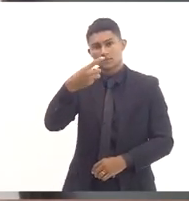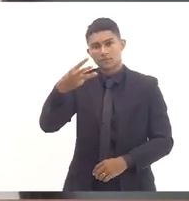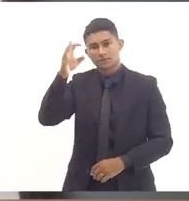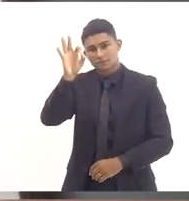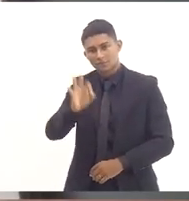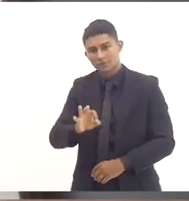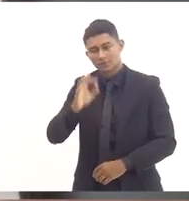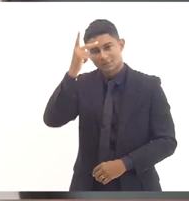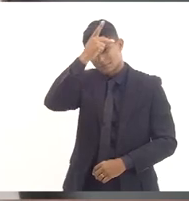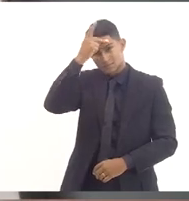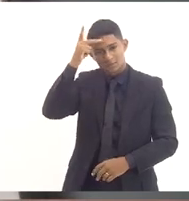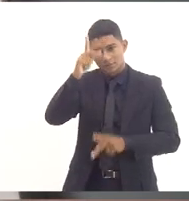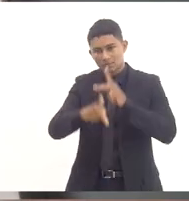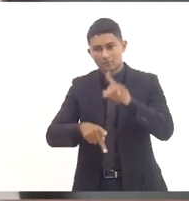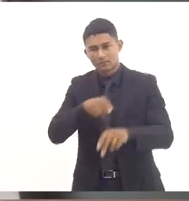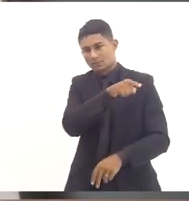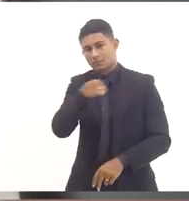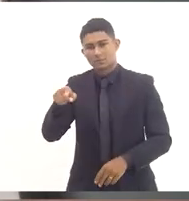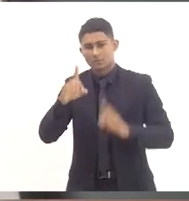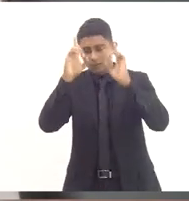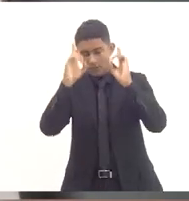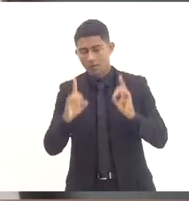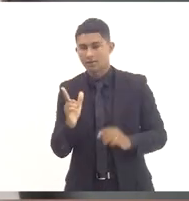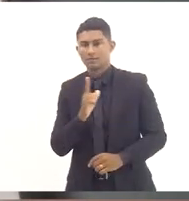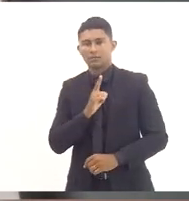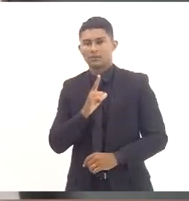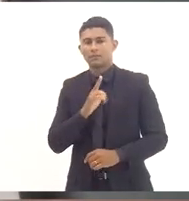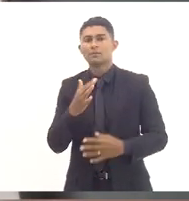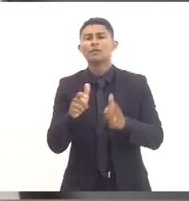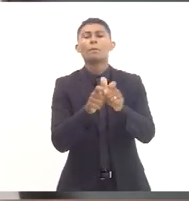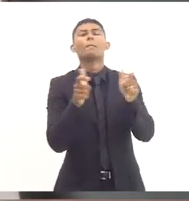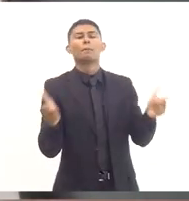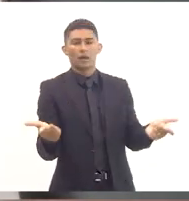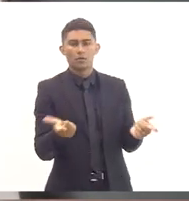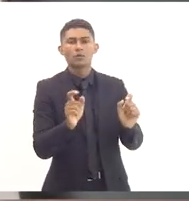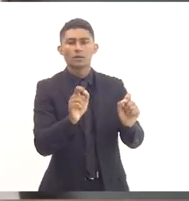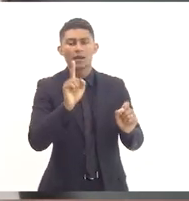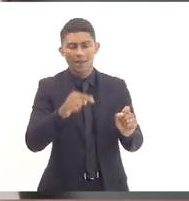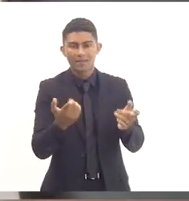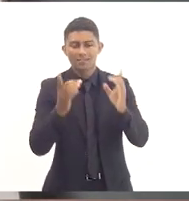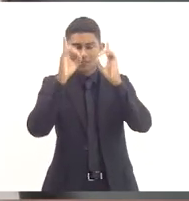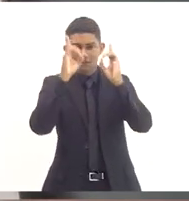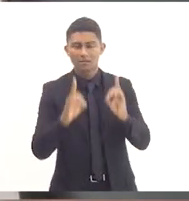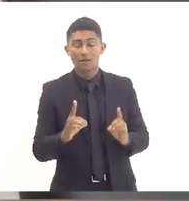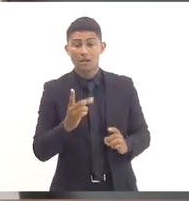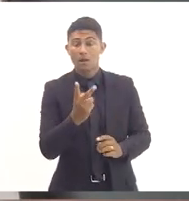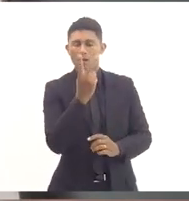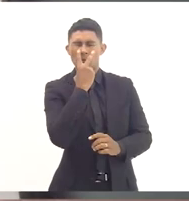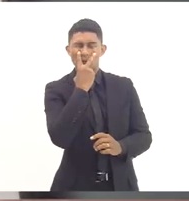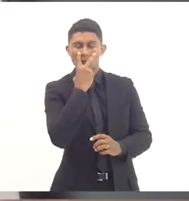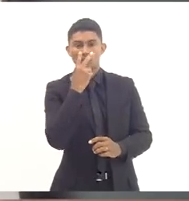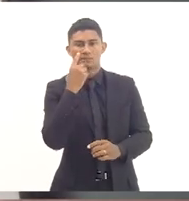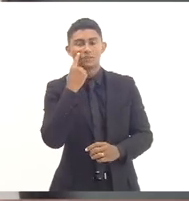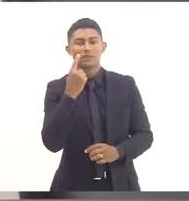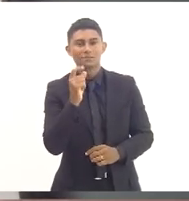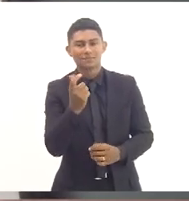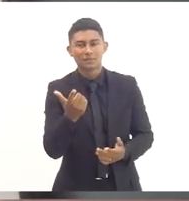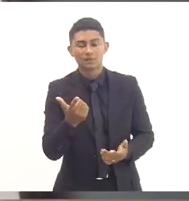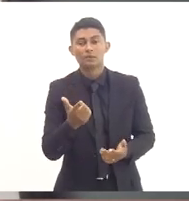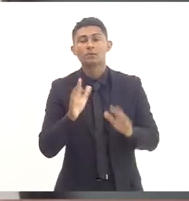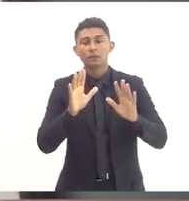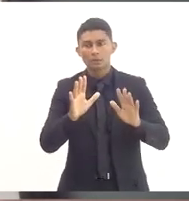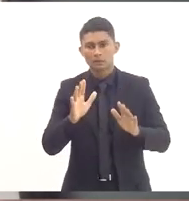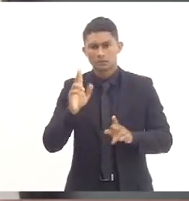possui algum tipo de deficiência sendo que a maior delas é a deficiência visual Tá mas numa população de